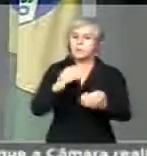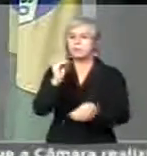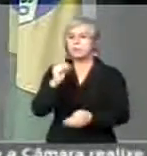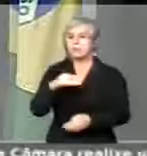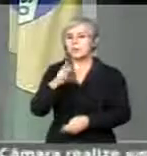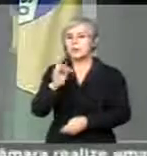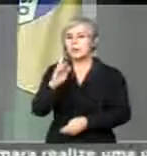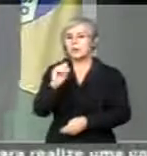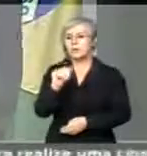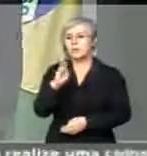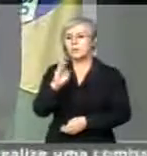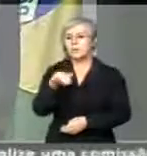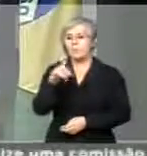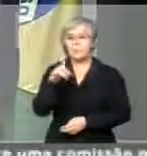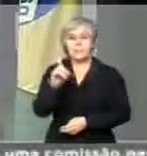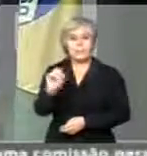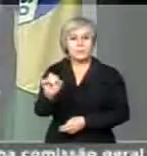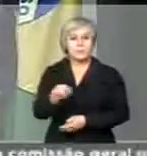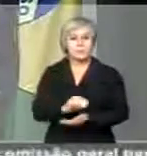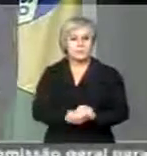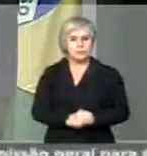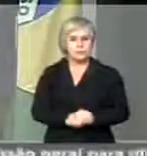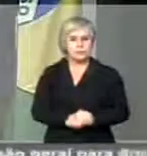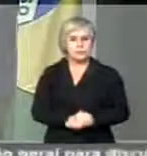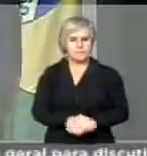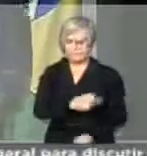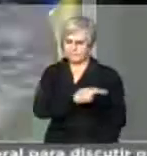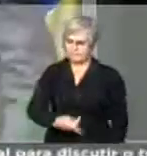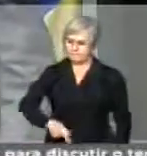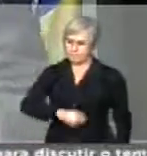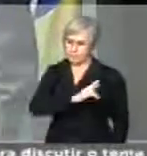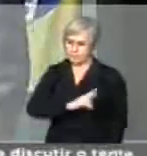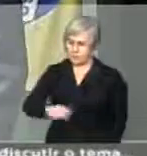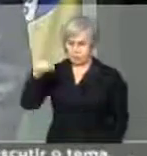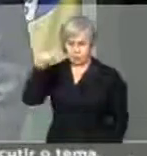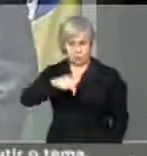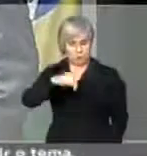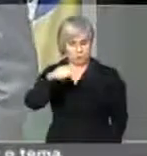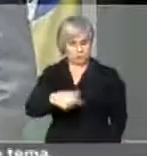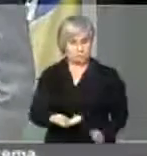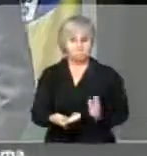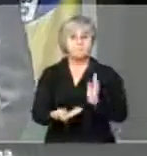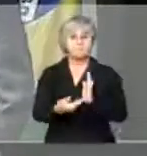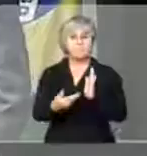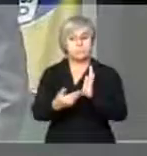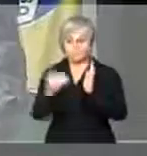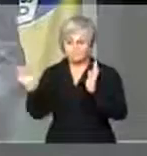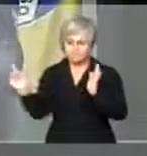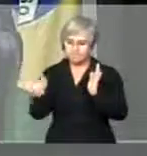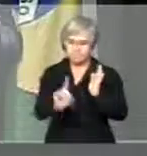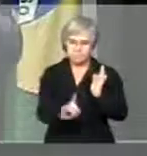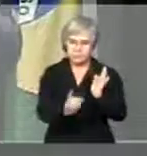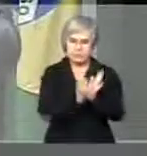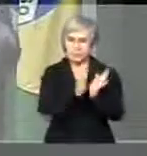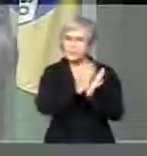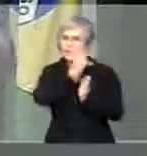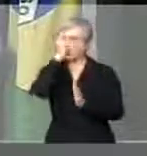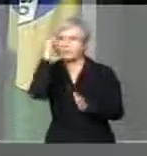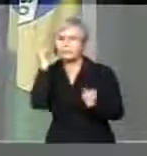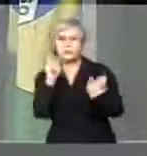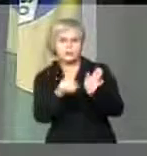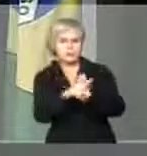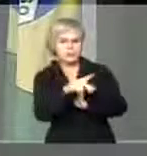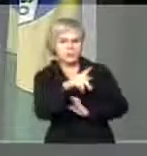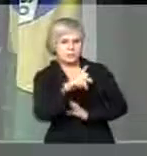mesmo. O presidente da República entrou aqui nessa casa e as pessoas perguntaram se o PSB